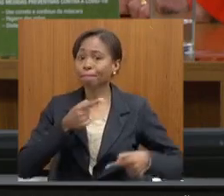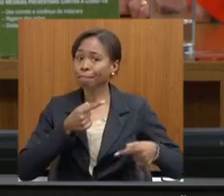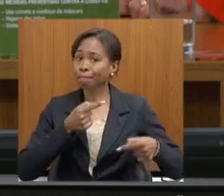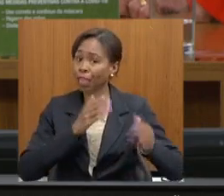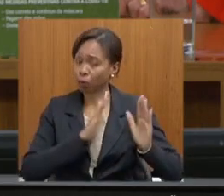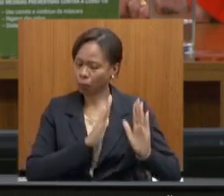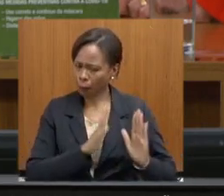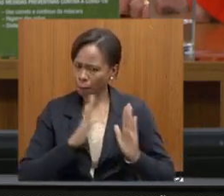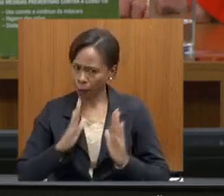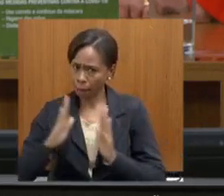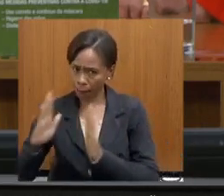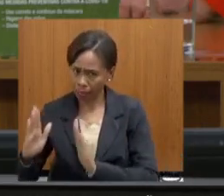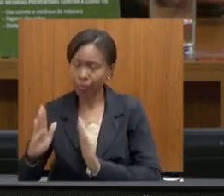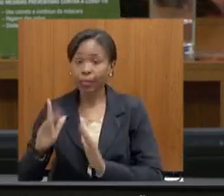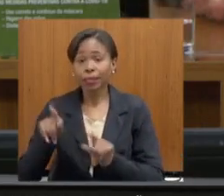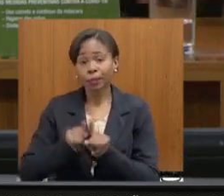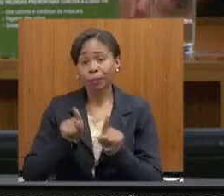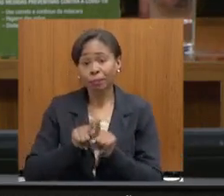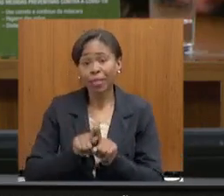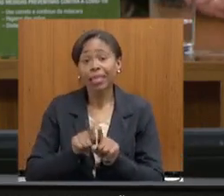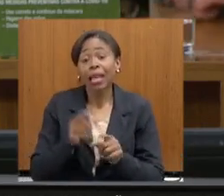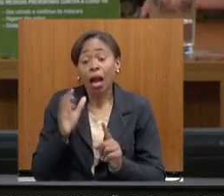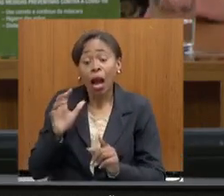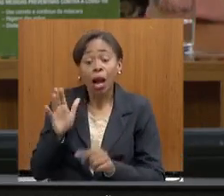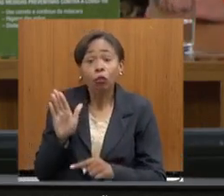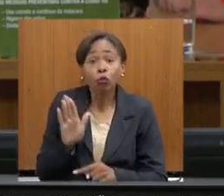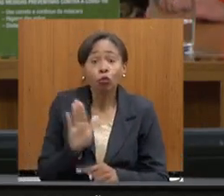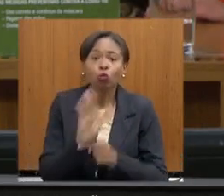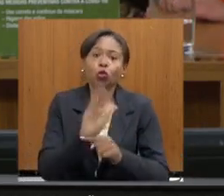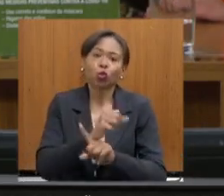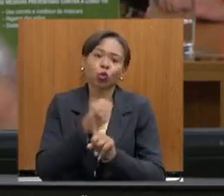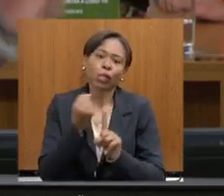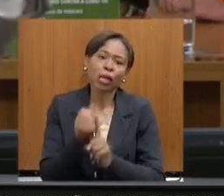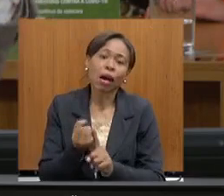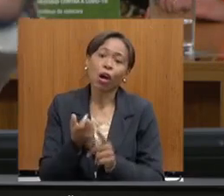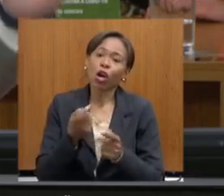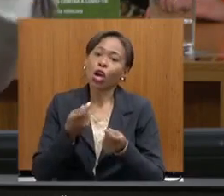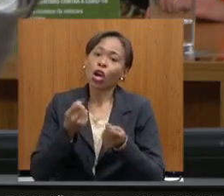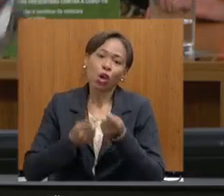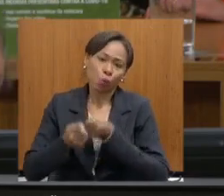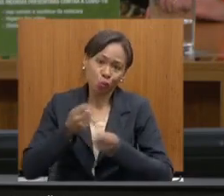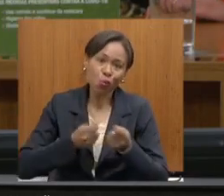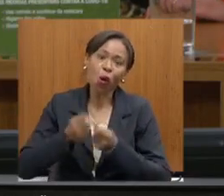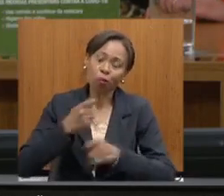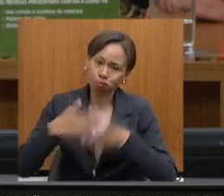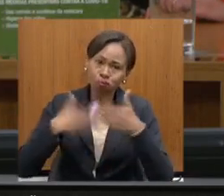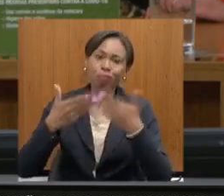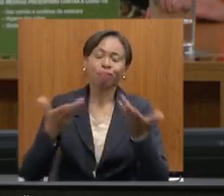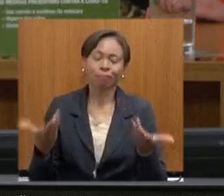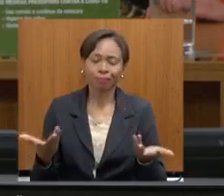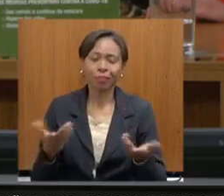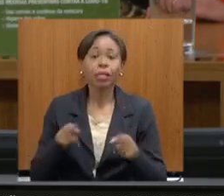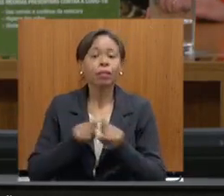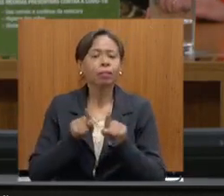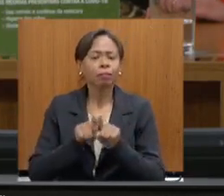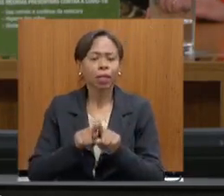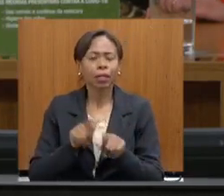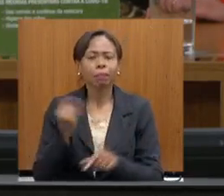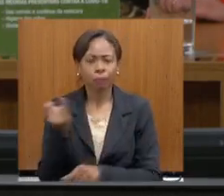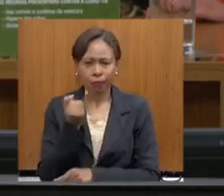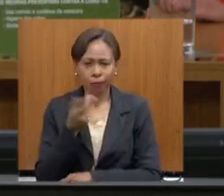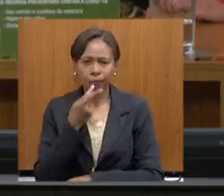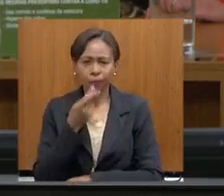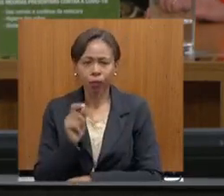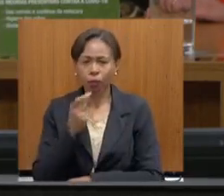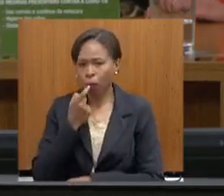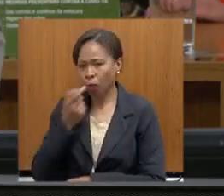fim com impacto social e econômico sem precedentes importante destacar também recentemente